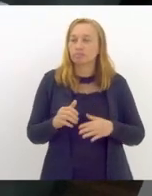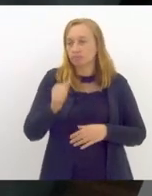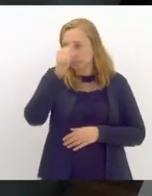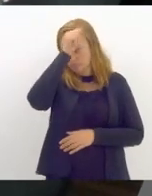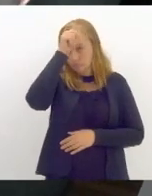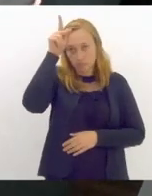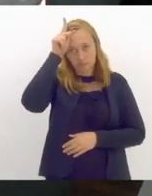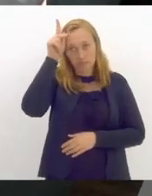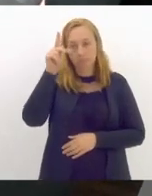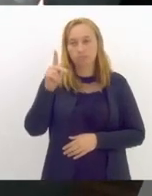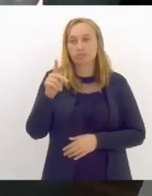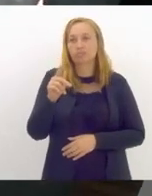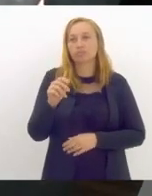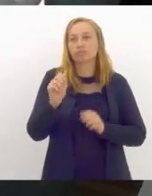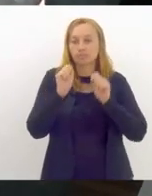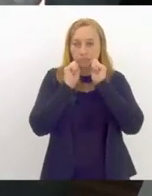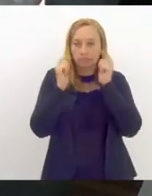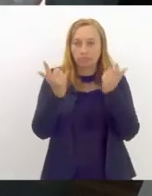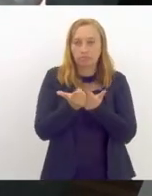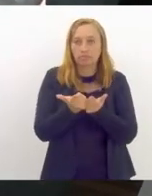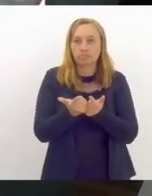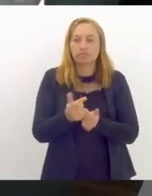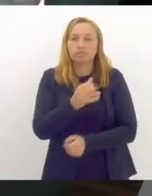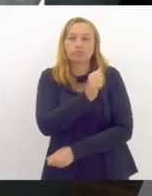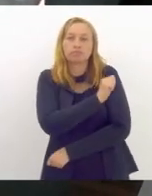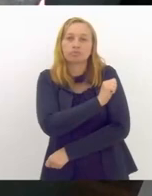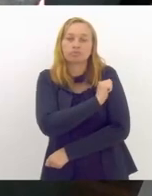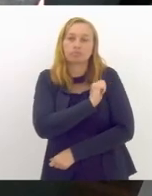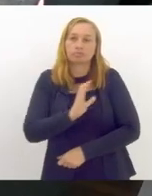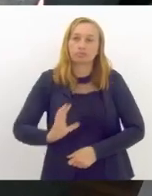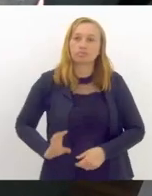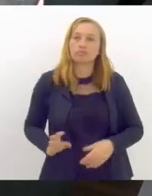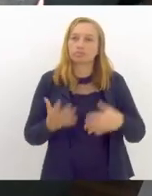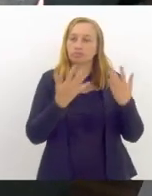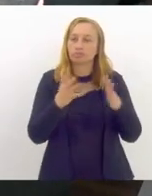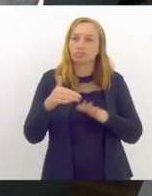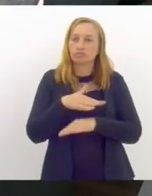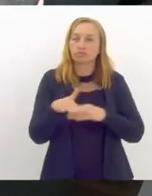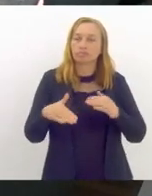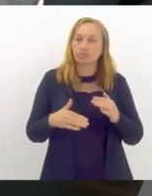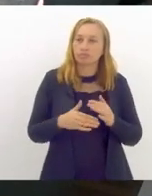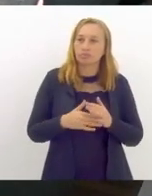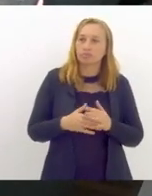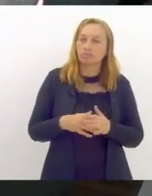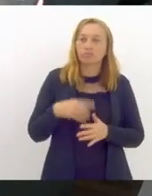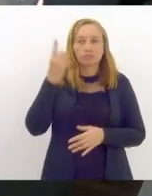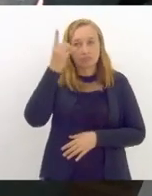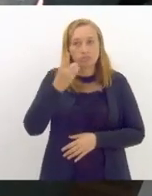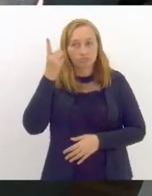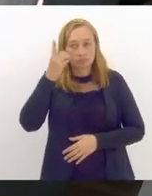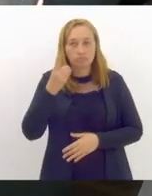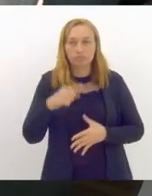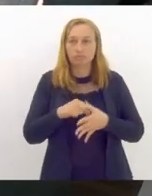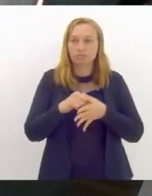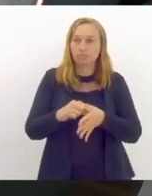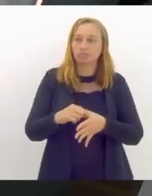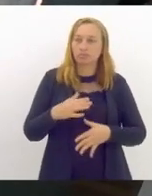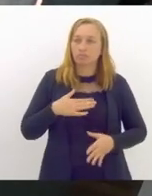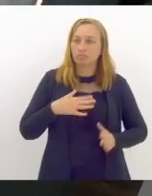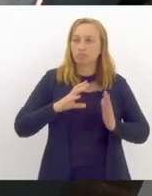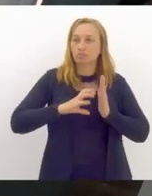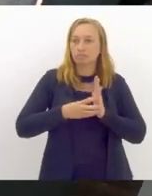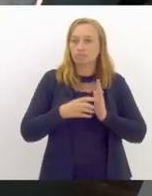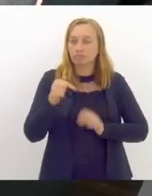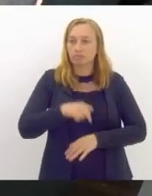da Assembleia Legislativa deputada Graciliano prazer em nome tá aqui saudar os demais deputados na figura do meu do líder do meu partido meu